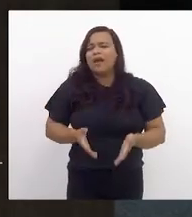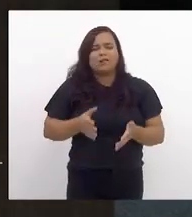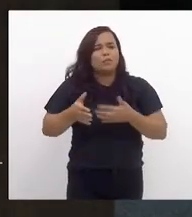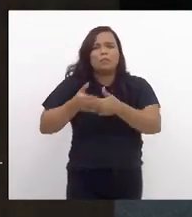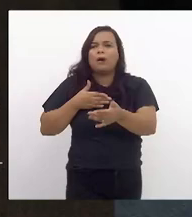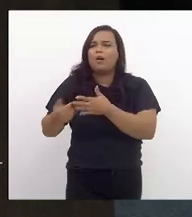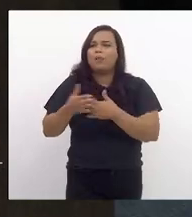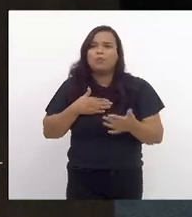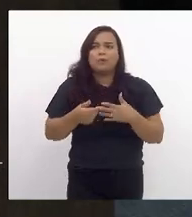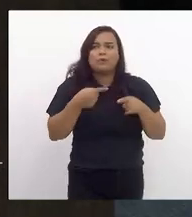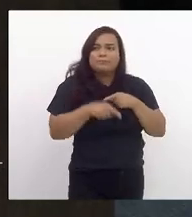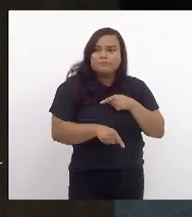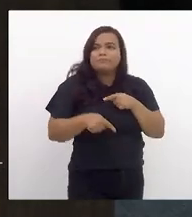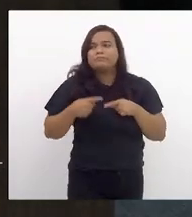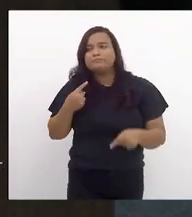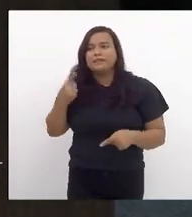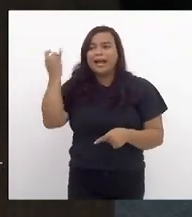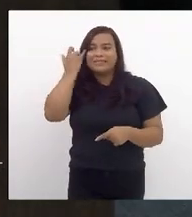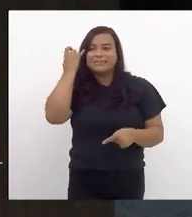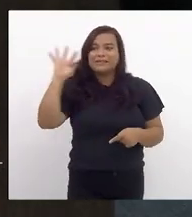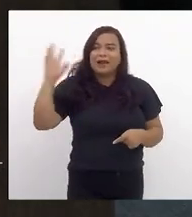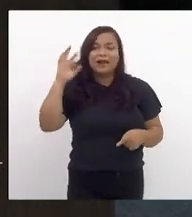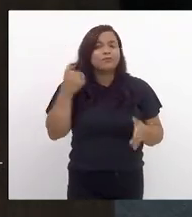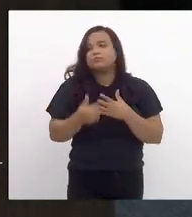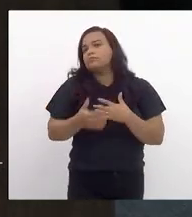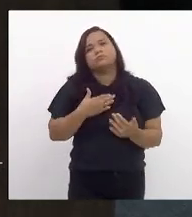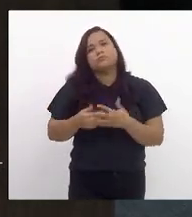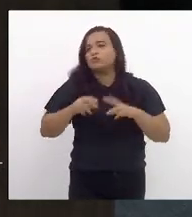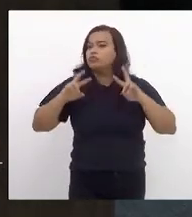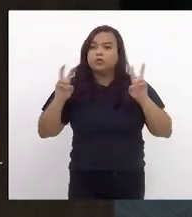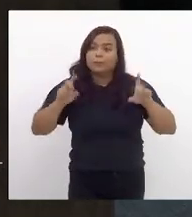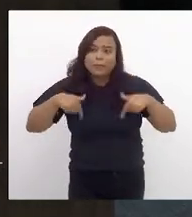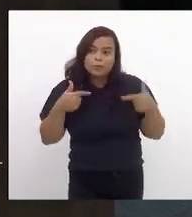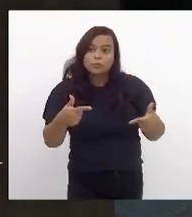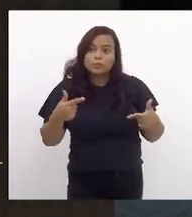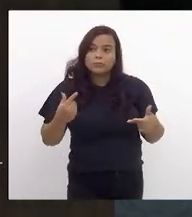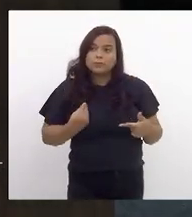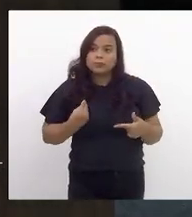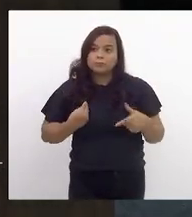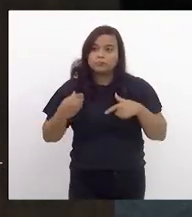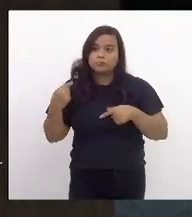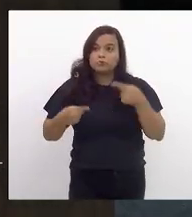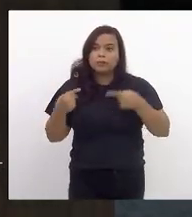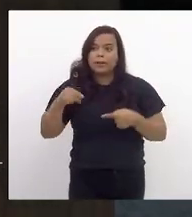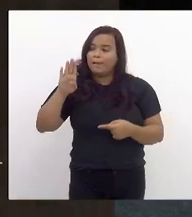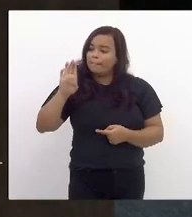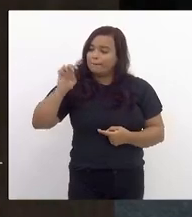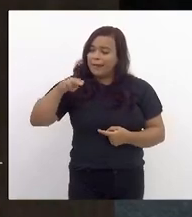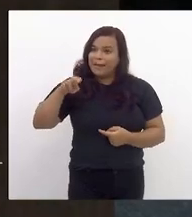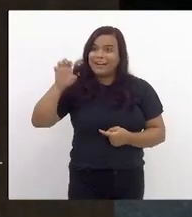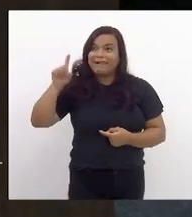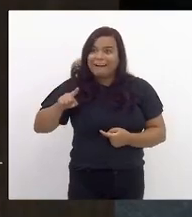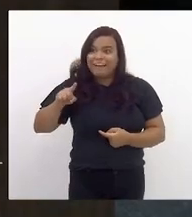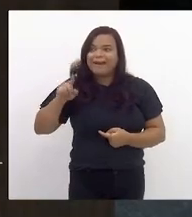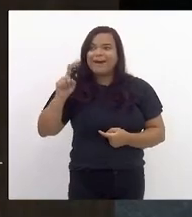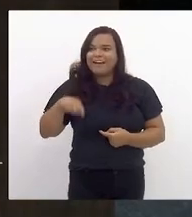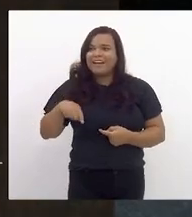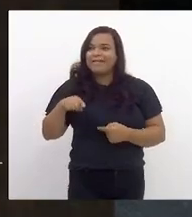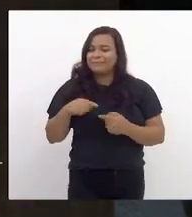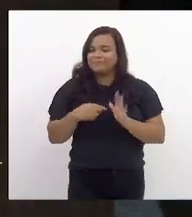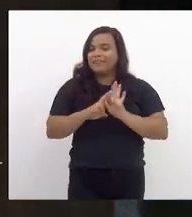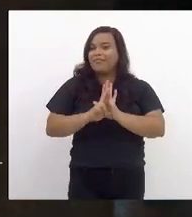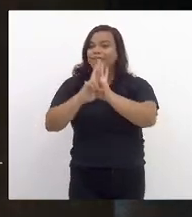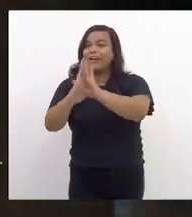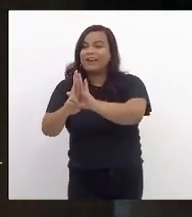Quaisquer que sejam as divergências ideológicas que se possa ter em relação à atuação política da Benedita, a Bené é um ícone, uma referência da luta